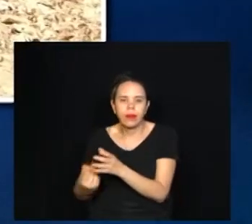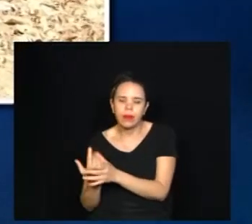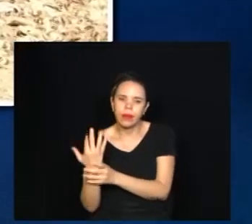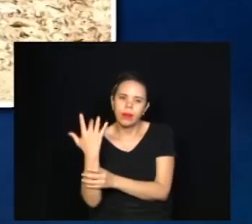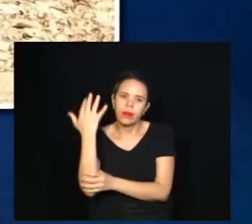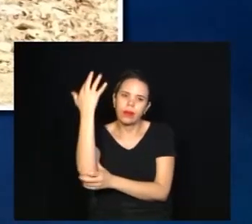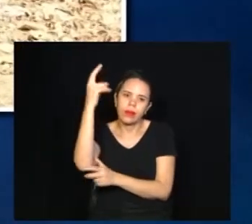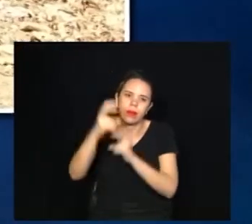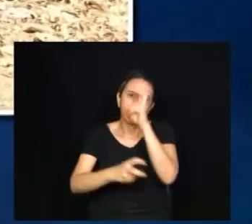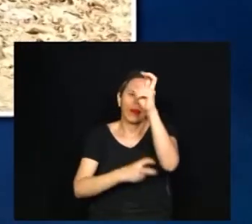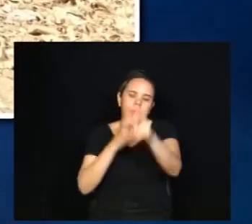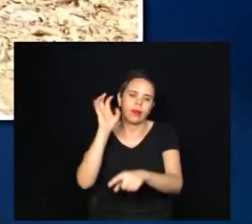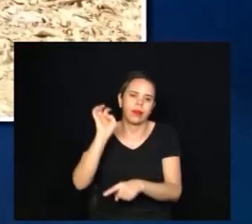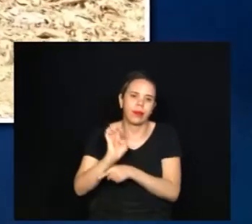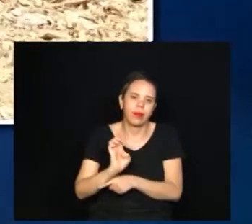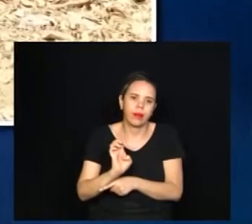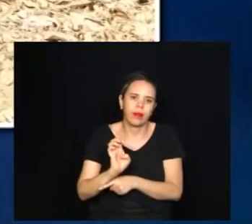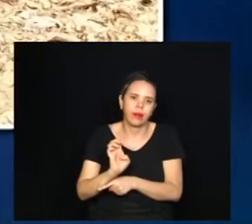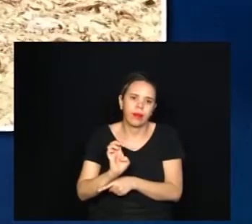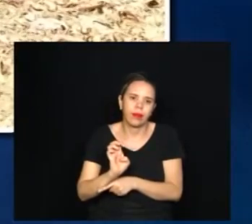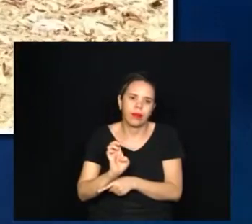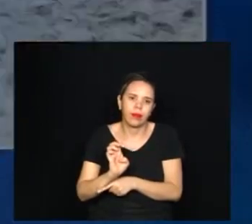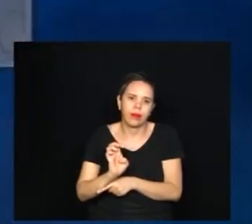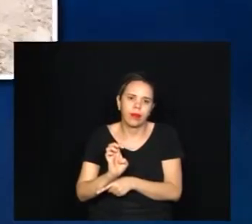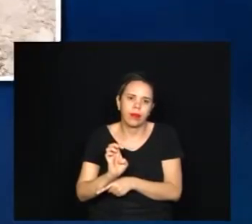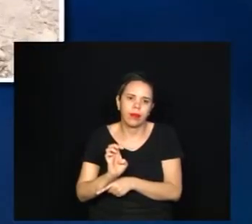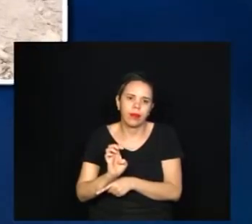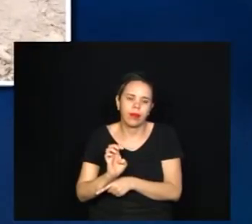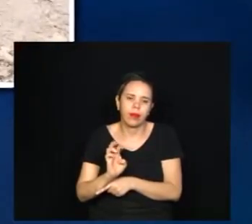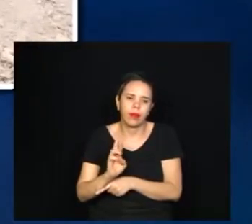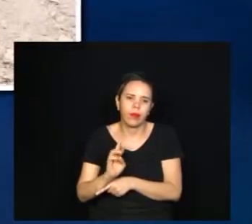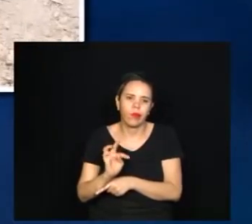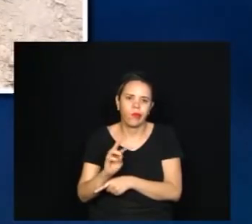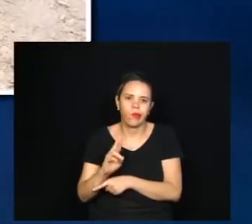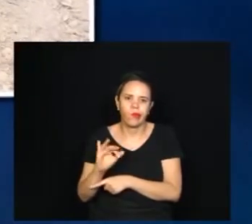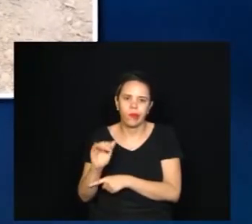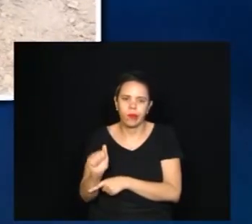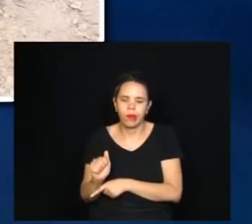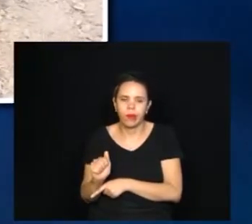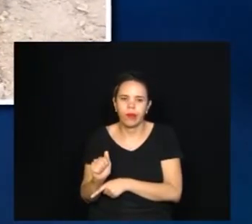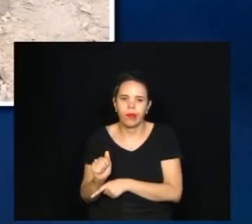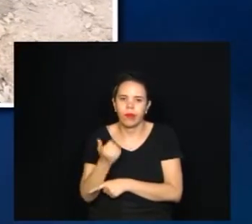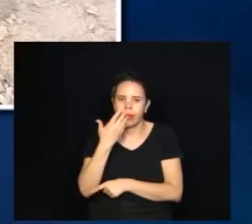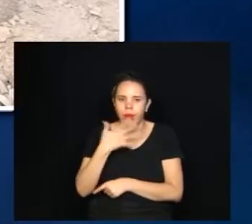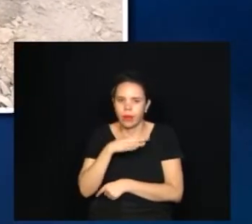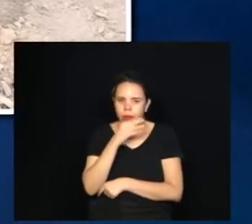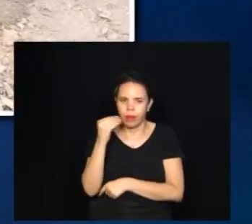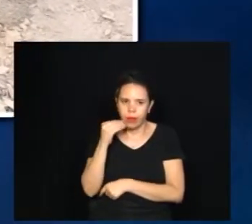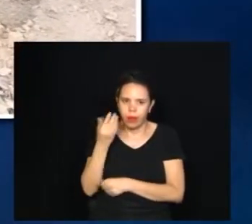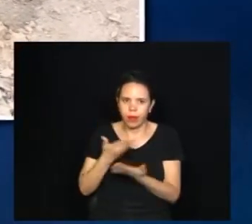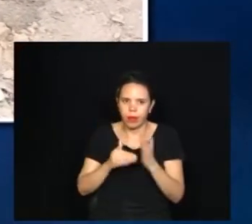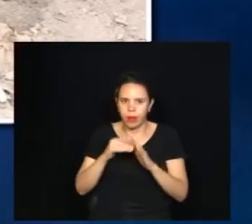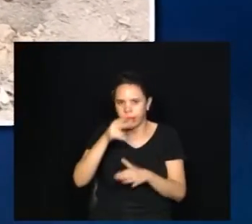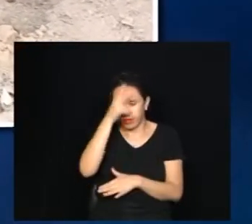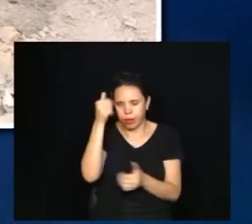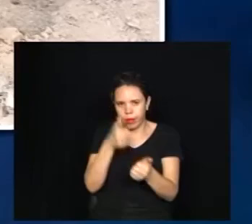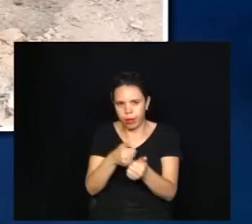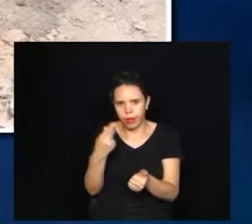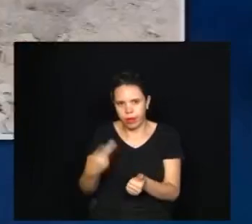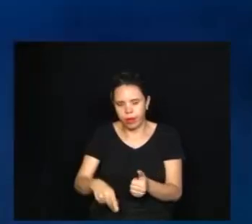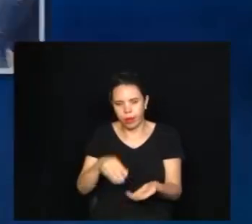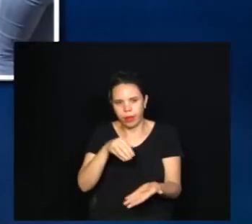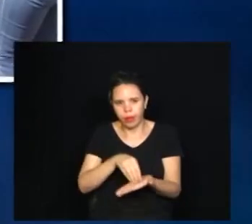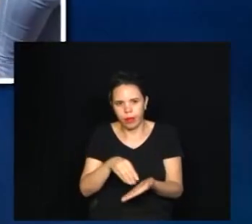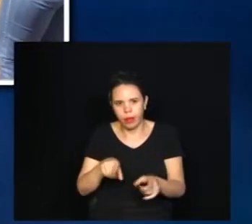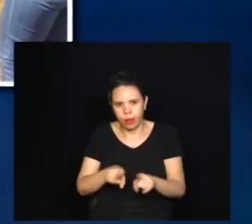no Parque Estadual Acessória Reforma Agrária. Crianças e adolescentes das escolas próximas à